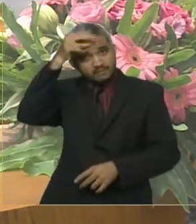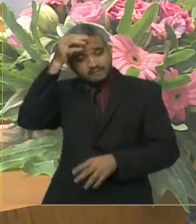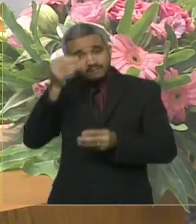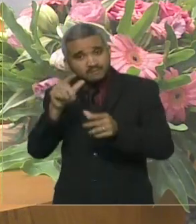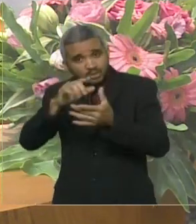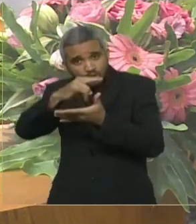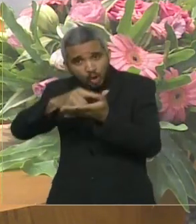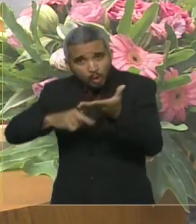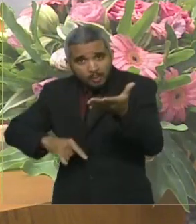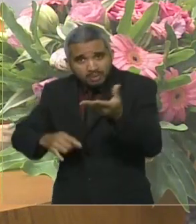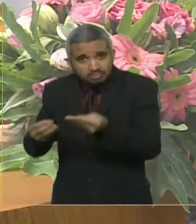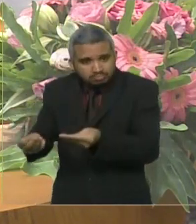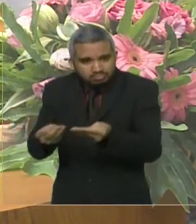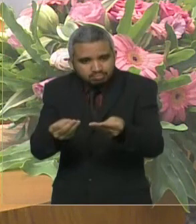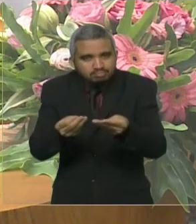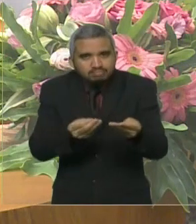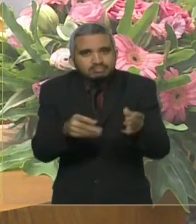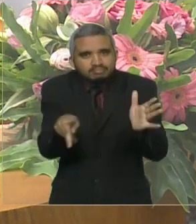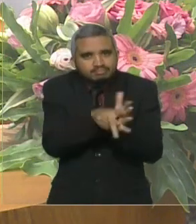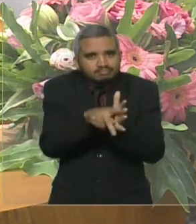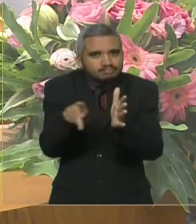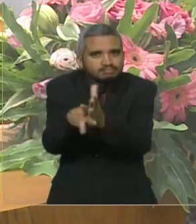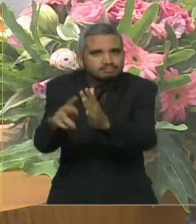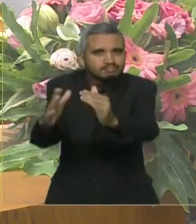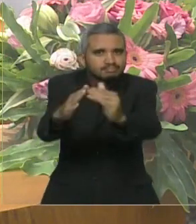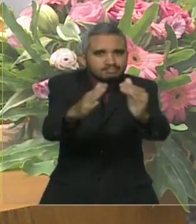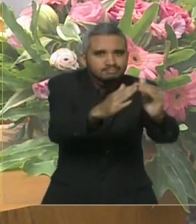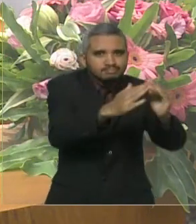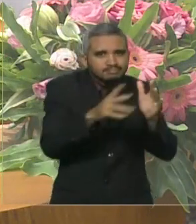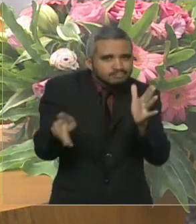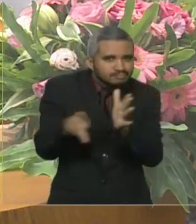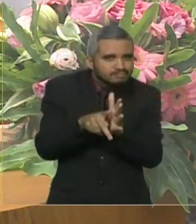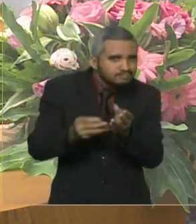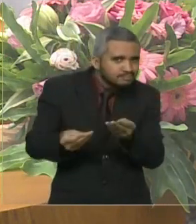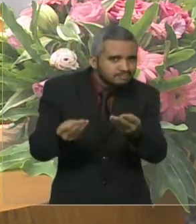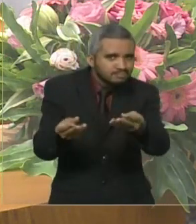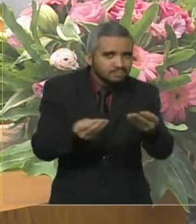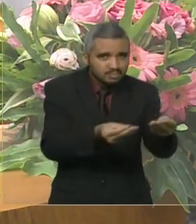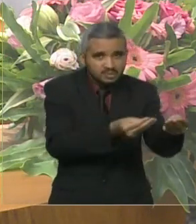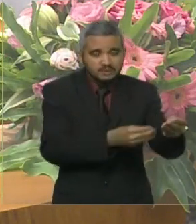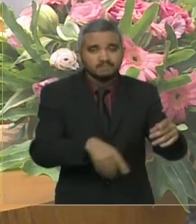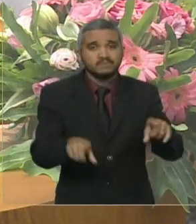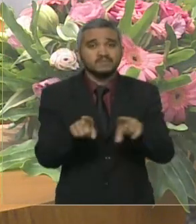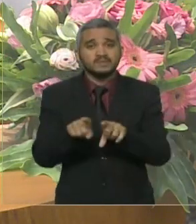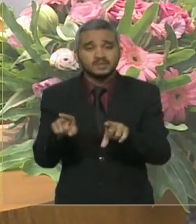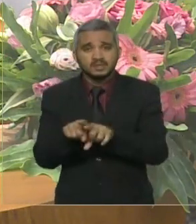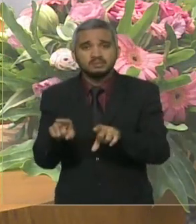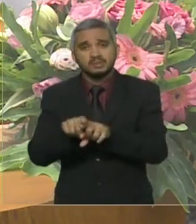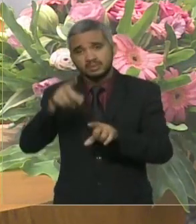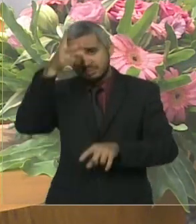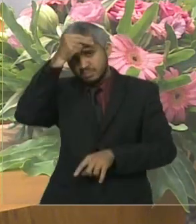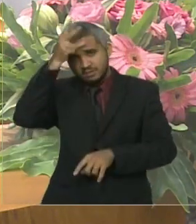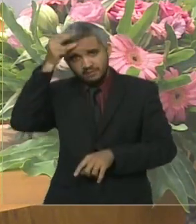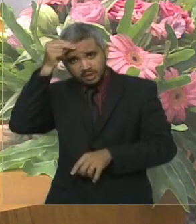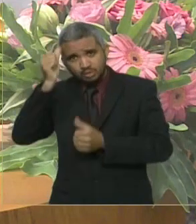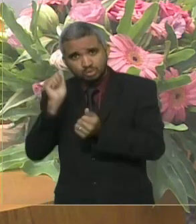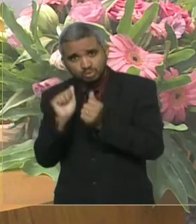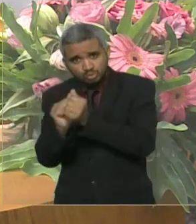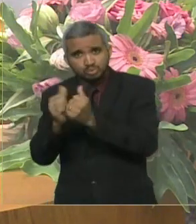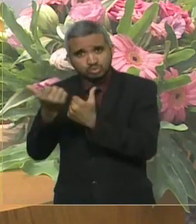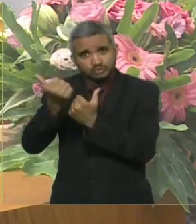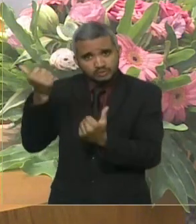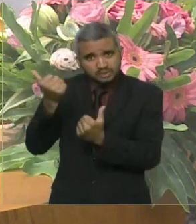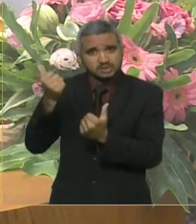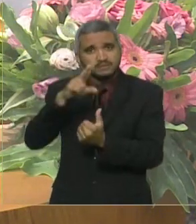quiosques. Também, senhor presidente, o prefeito Eric irá fazer uma assinatura junto com o vice-prefeito, junto com o secretário de